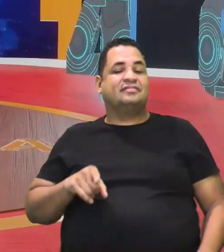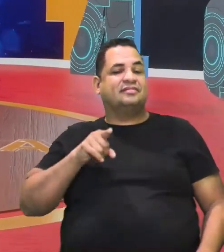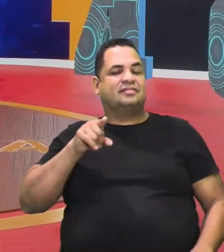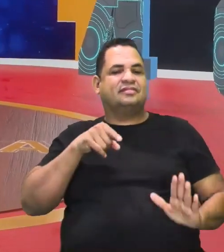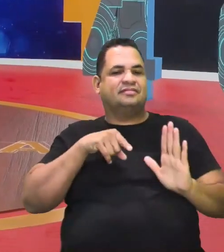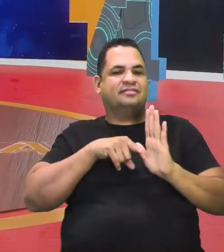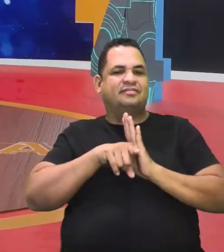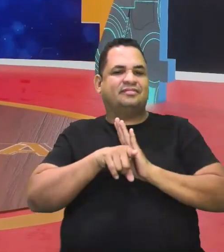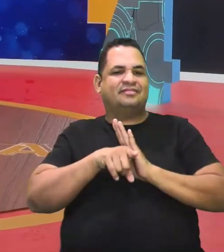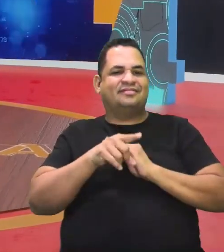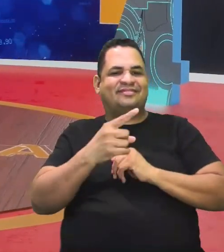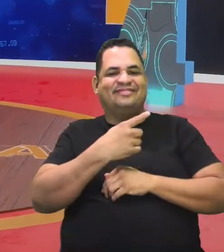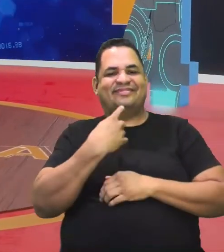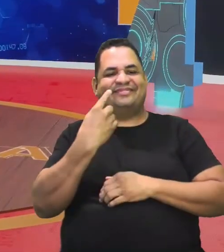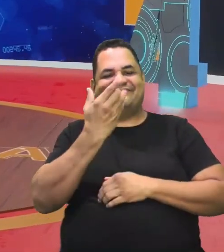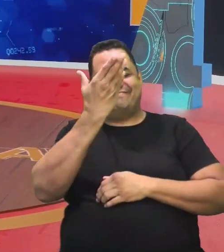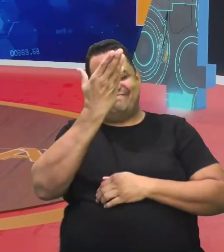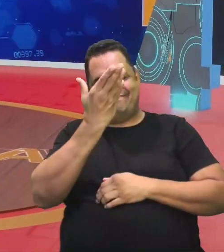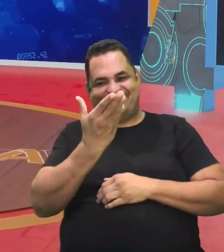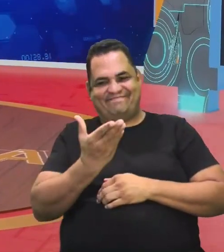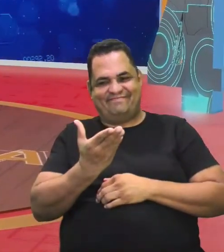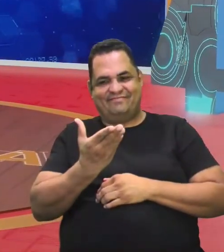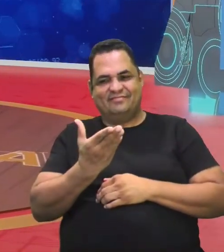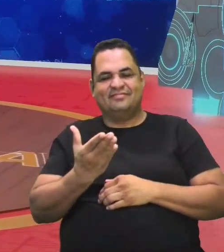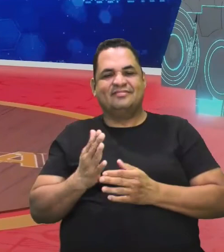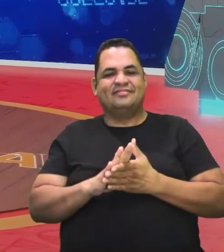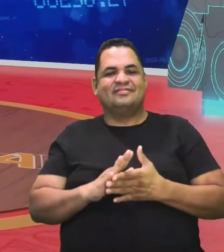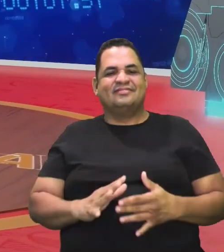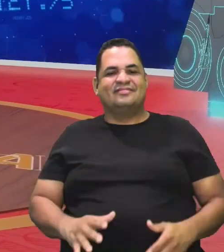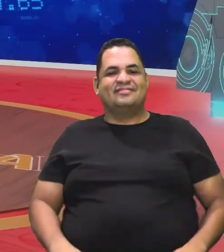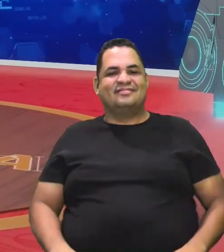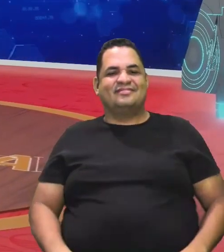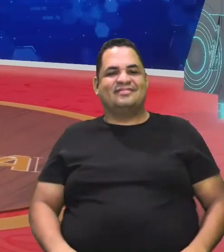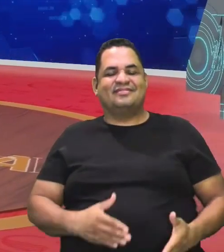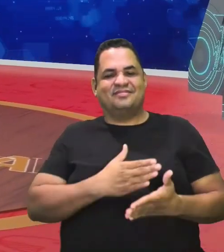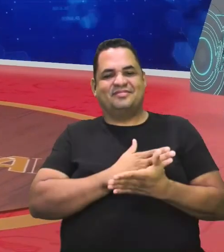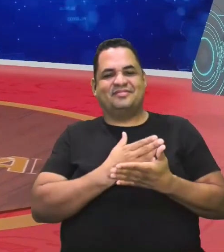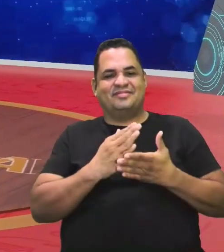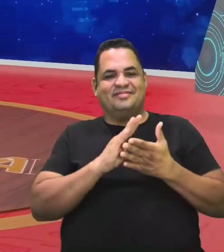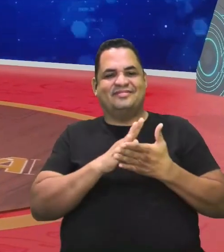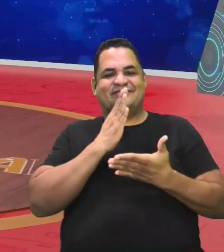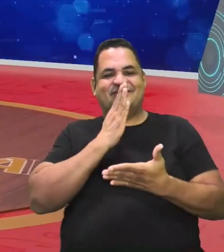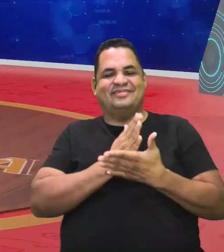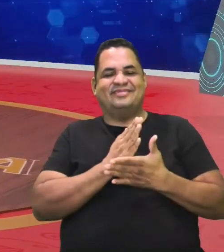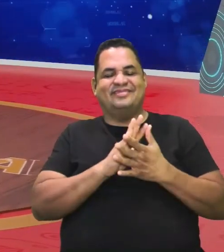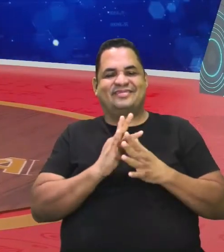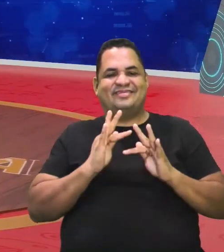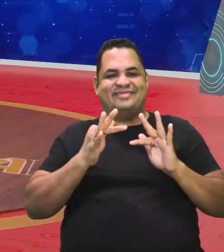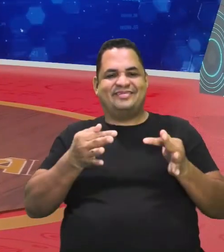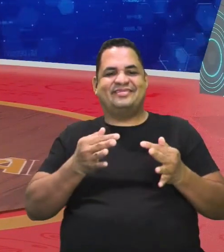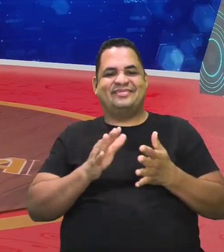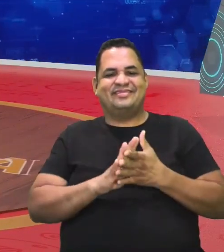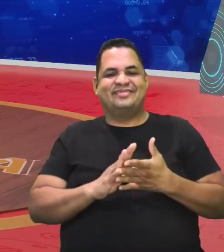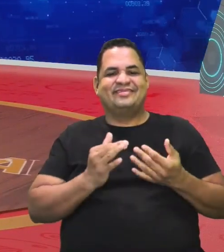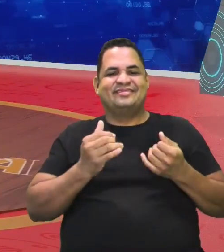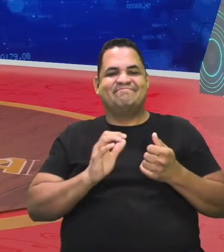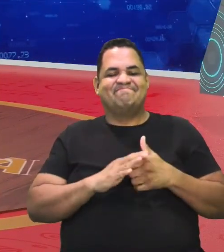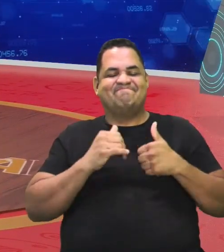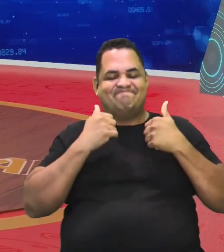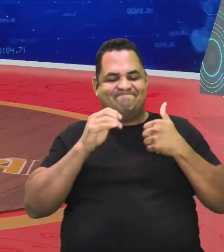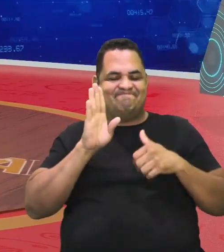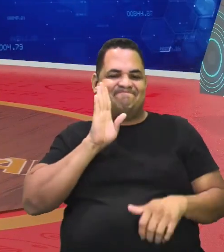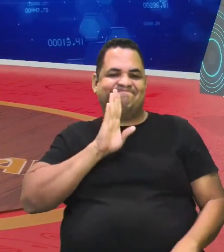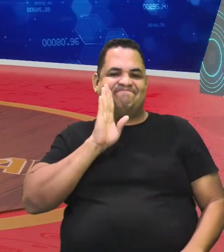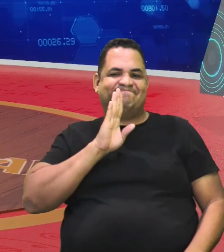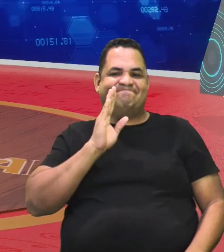pergunta que ela tá fazendo. Olha, já tá o nosso cenário só arrasa. É no início, é no meio. meio e é no fim. Muito top, muito E olha